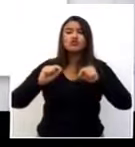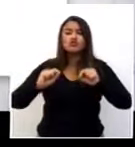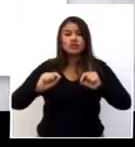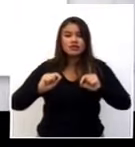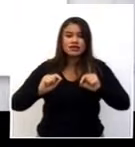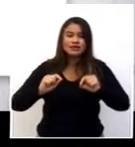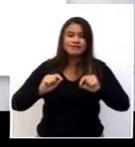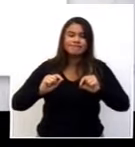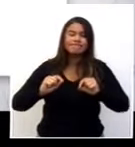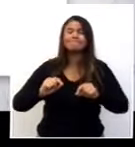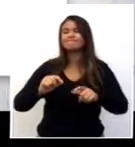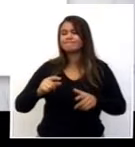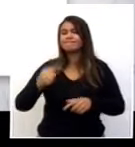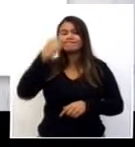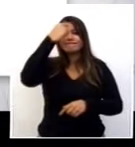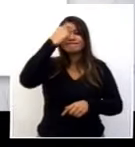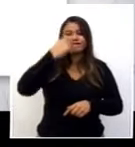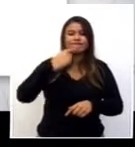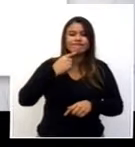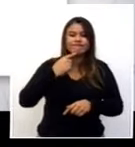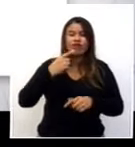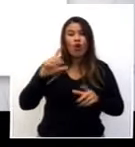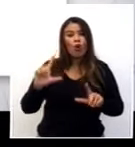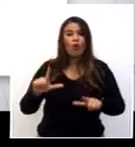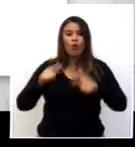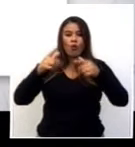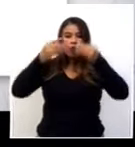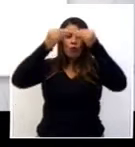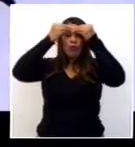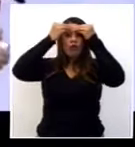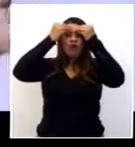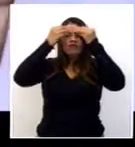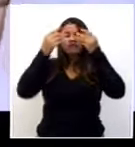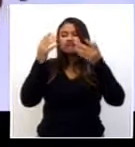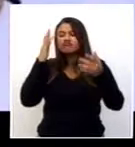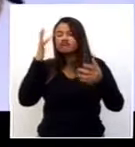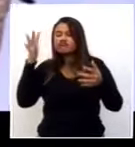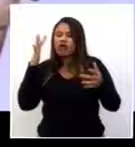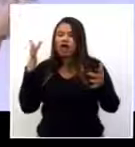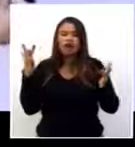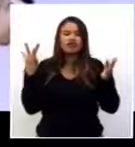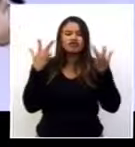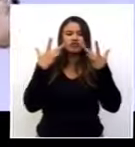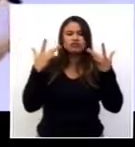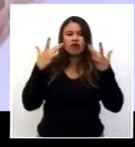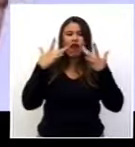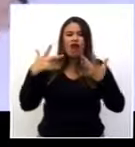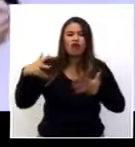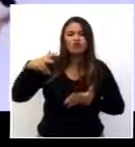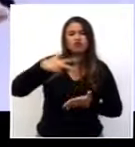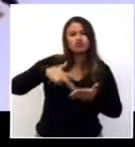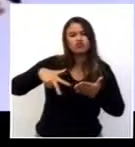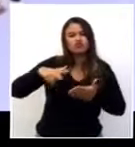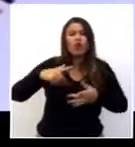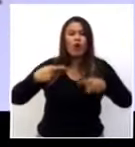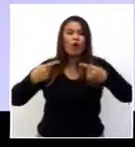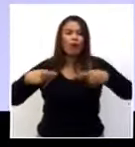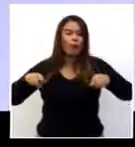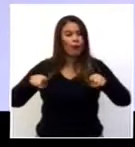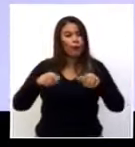em outras linguagens. O teatro, a dança, a